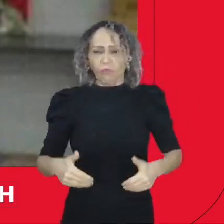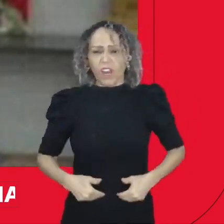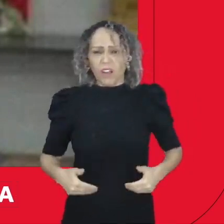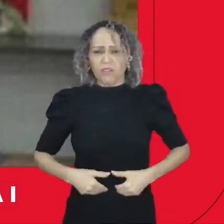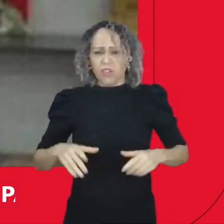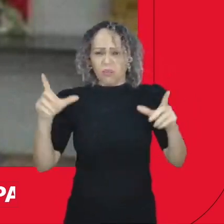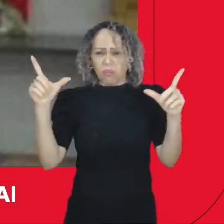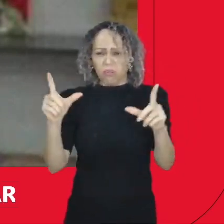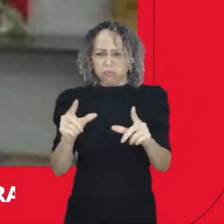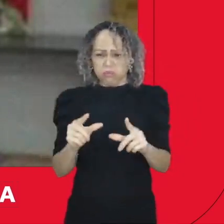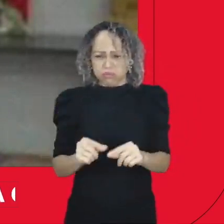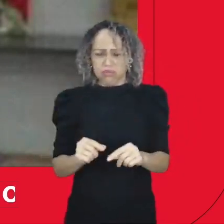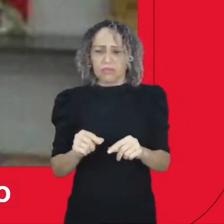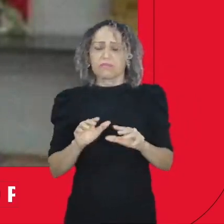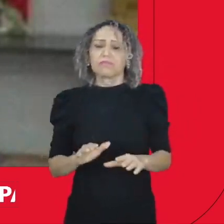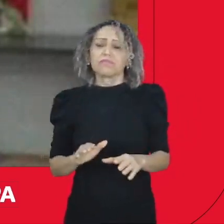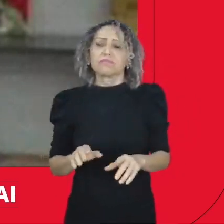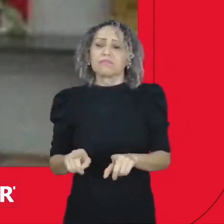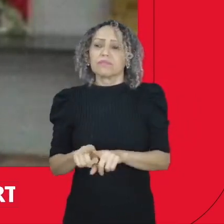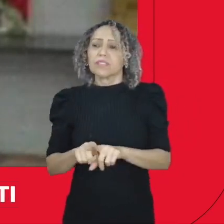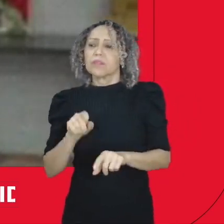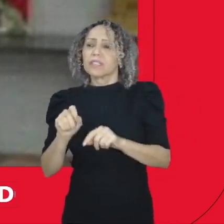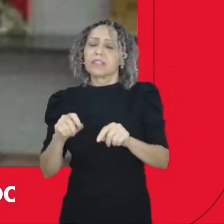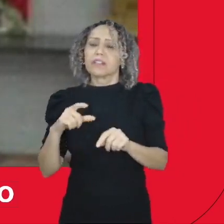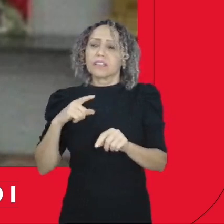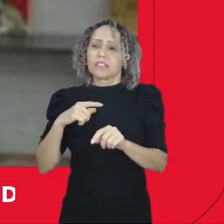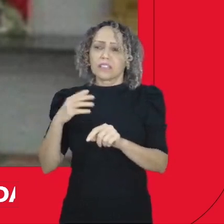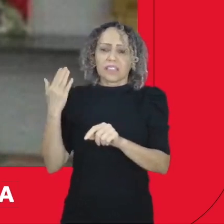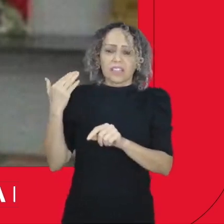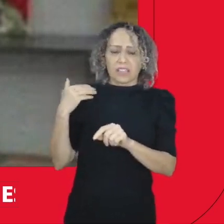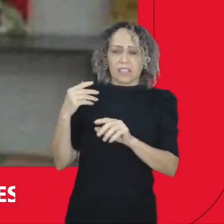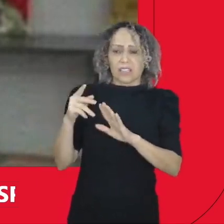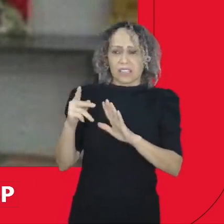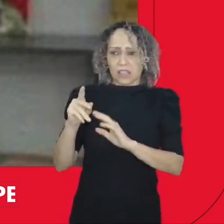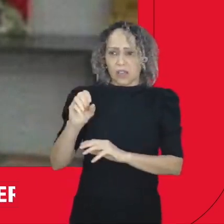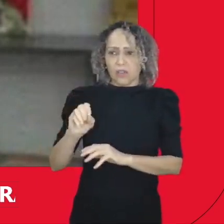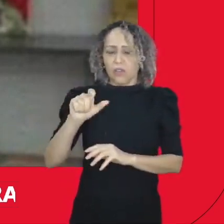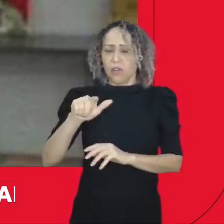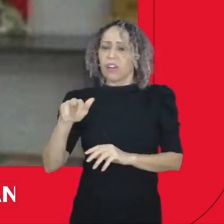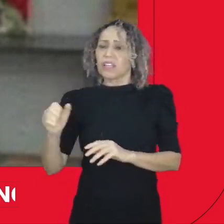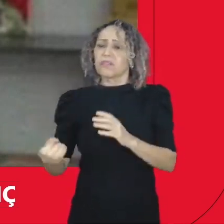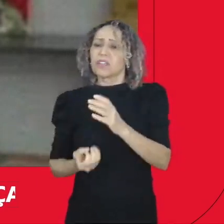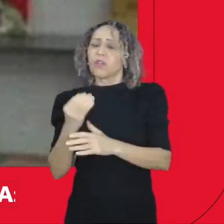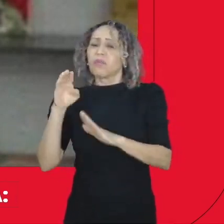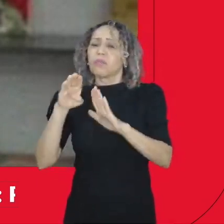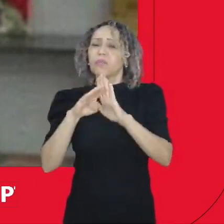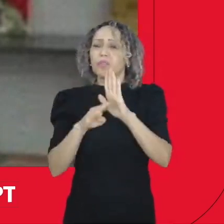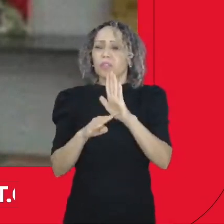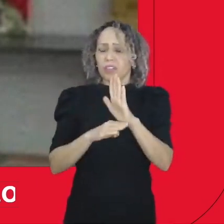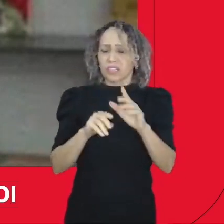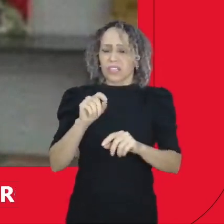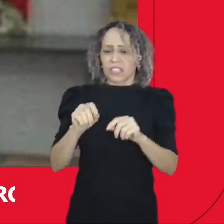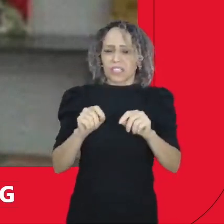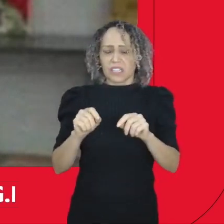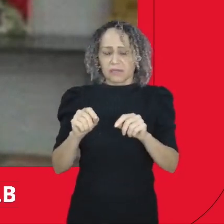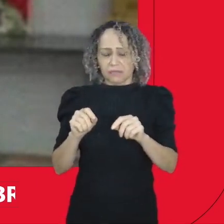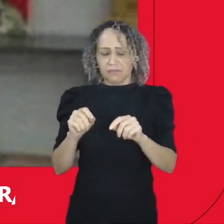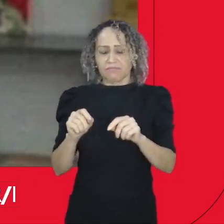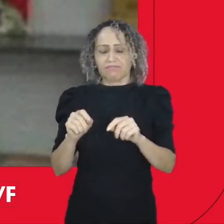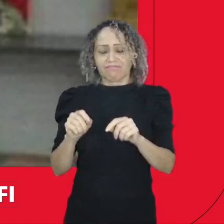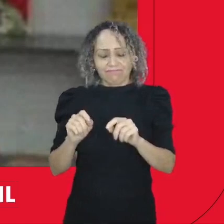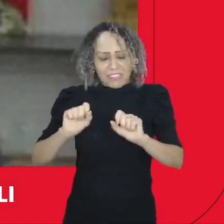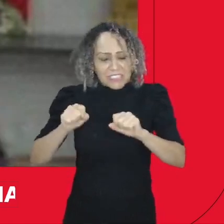governamos o estado, Amanda, o Rio Grande do Sul foi o primeiro estado, junto com o governo do Lula e da Dilma, que saiu do mapa da fome. Aliás, ainda